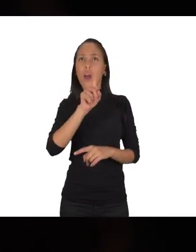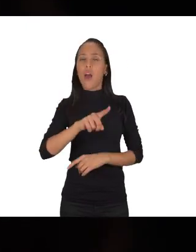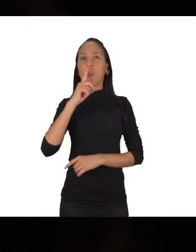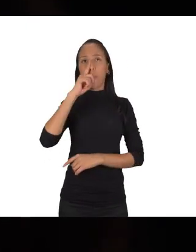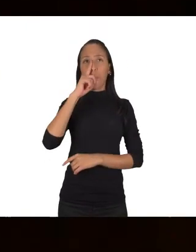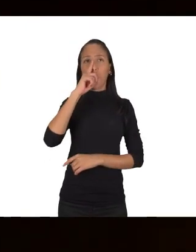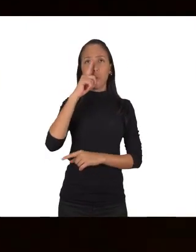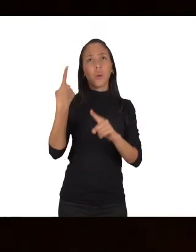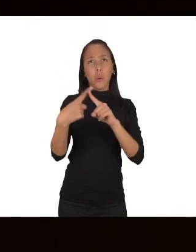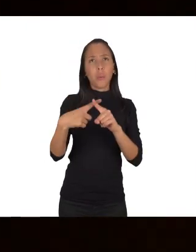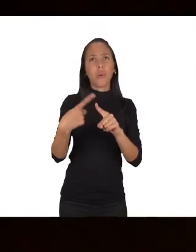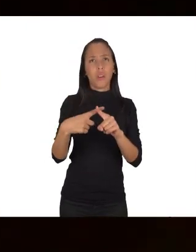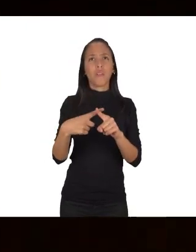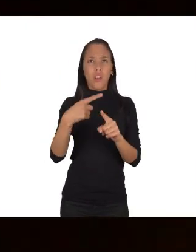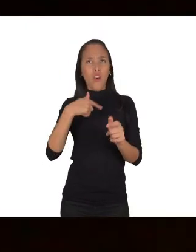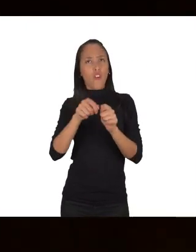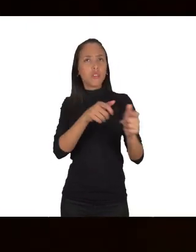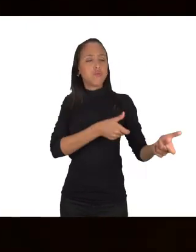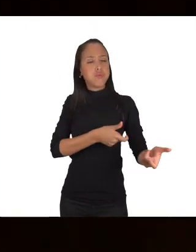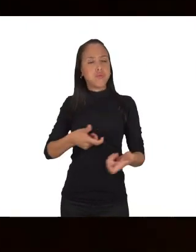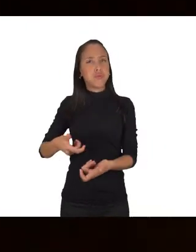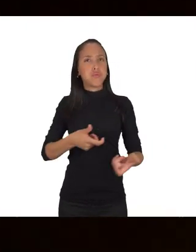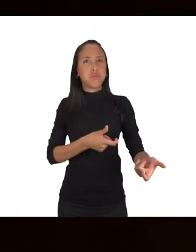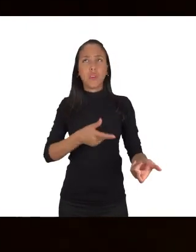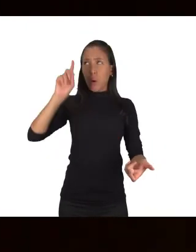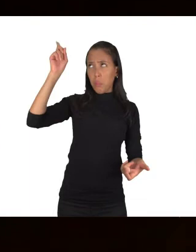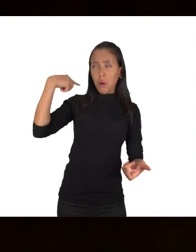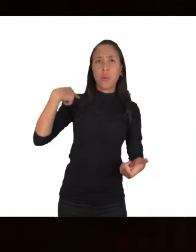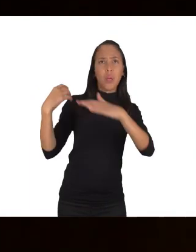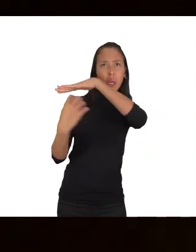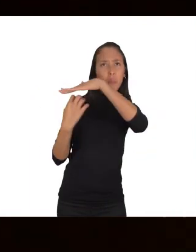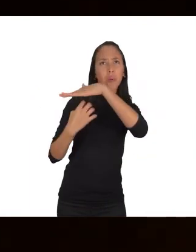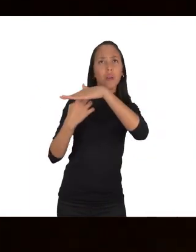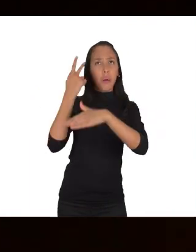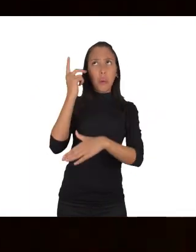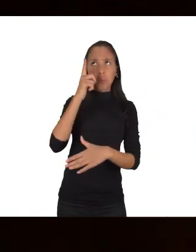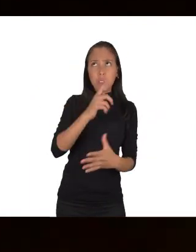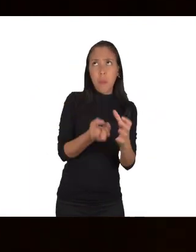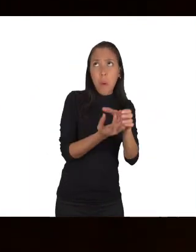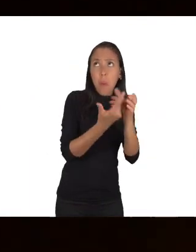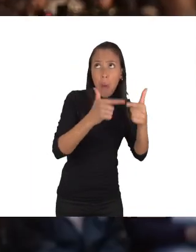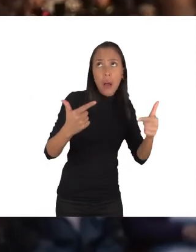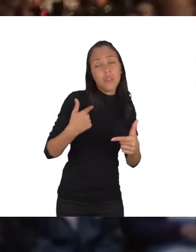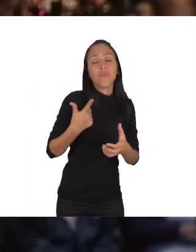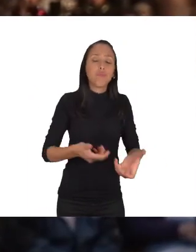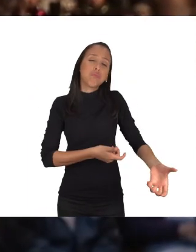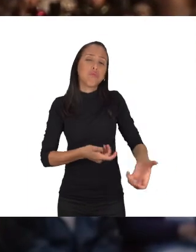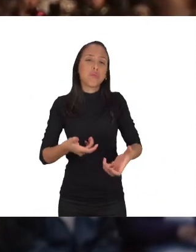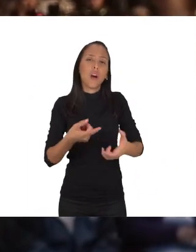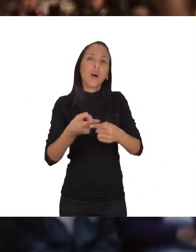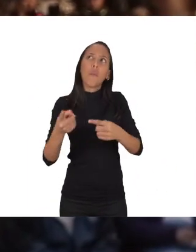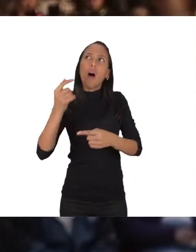é perigoso. Porque eu pulverizei a terra. Mandado lá pelas empresas para dar produção, eu pulverizava. Mas